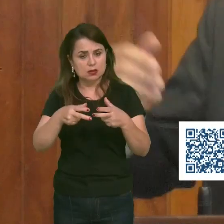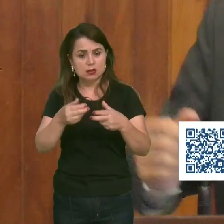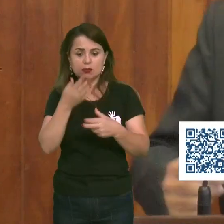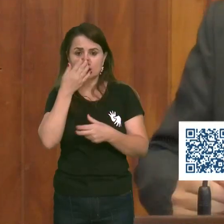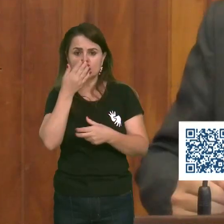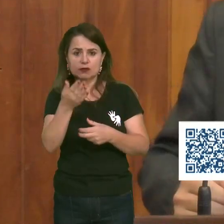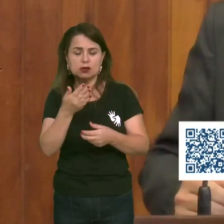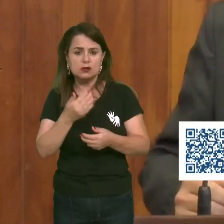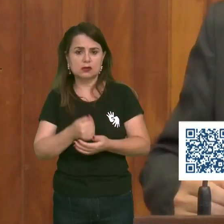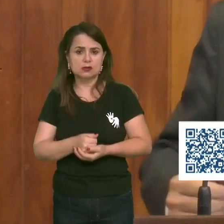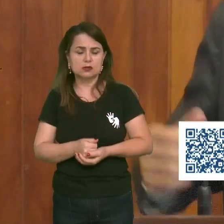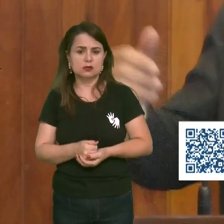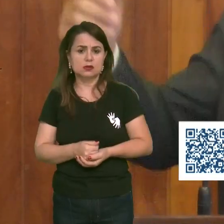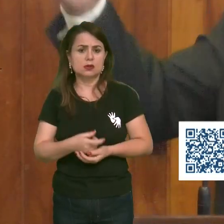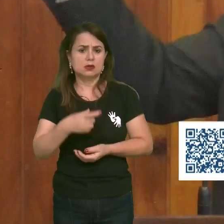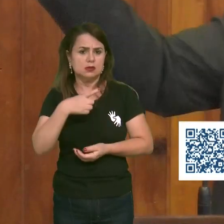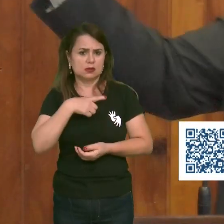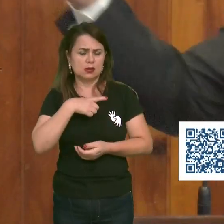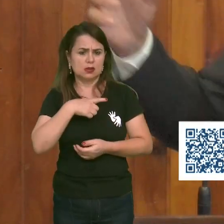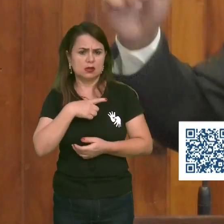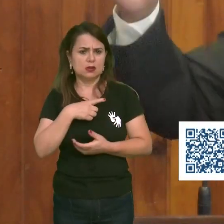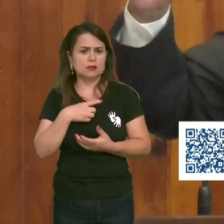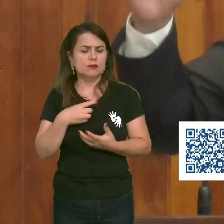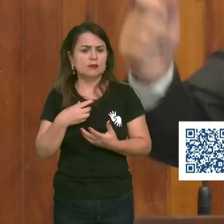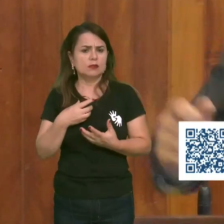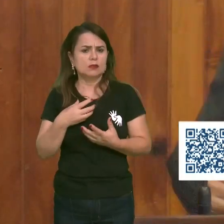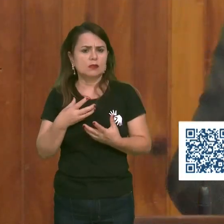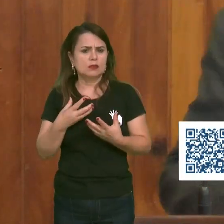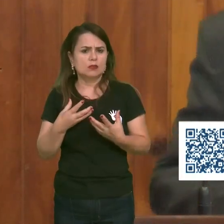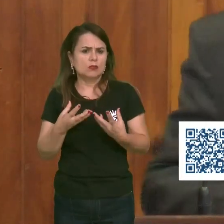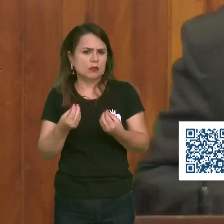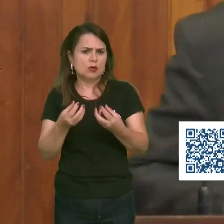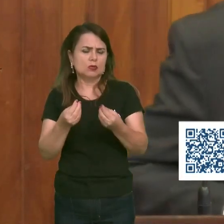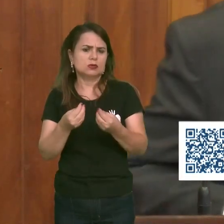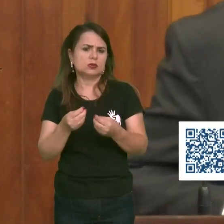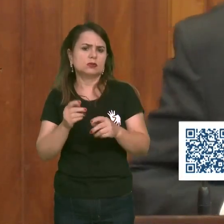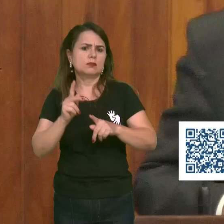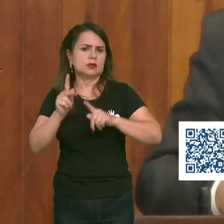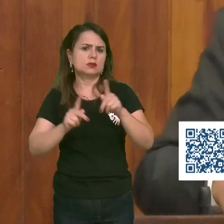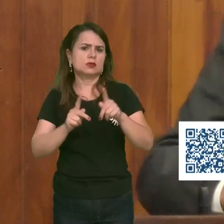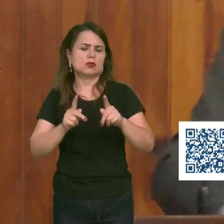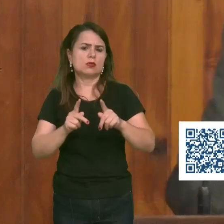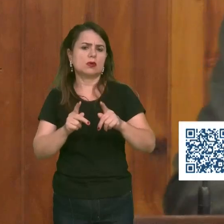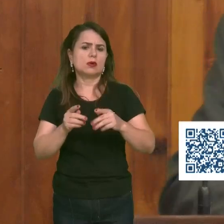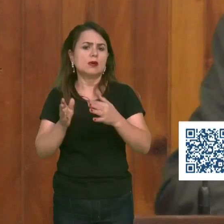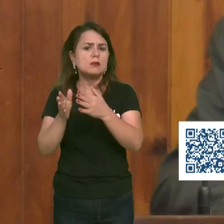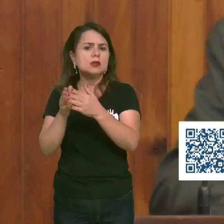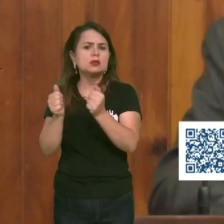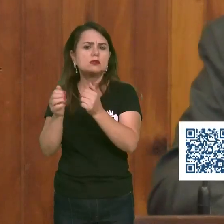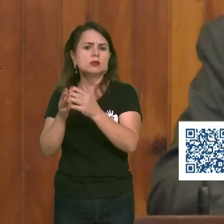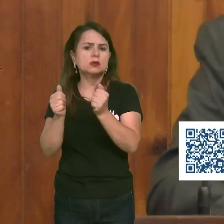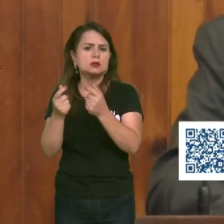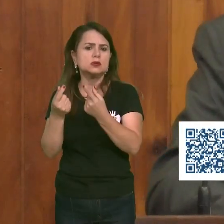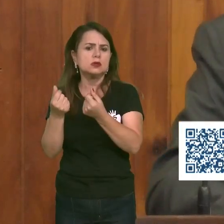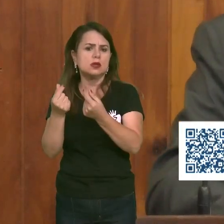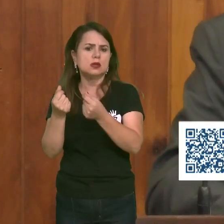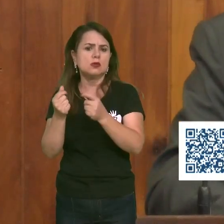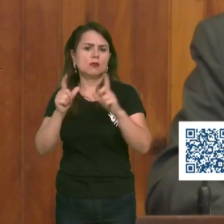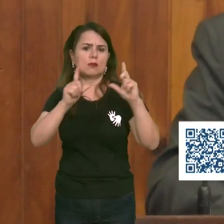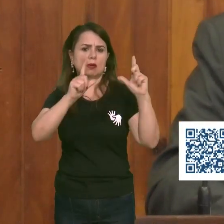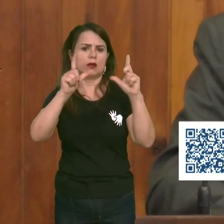se encontra vários com placas pedindo ajuda Então essas